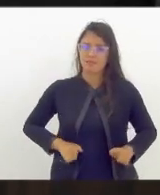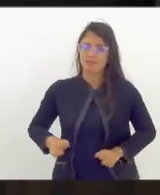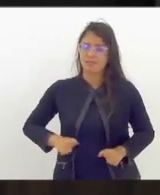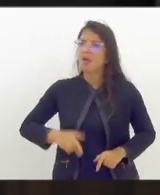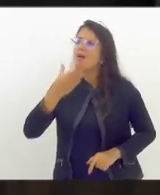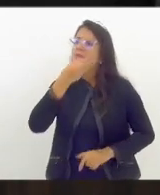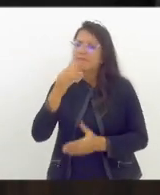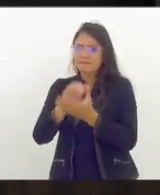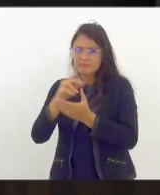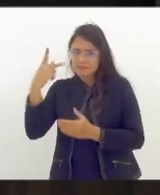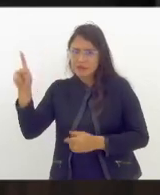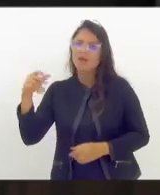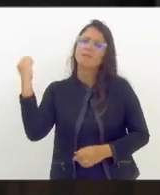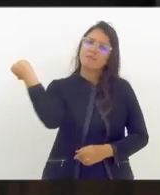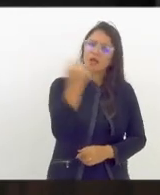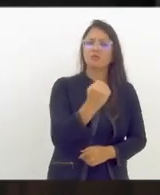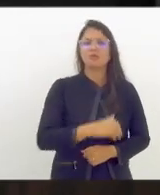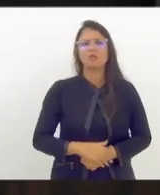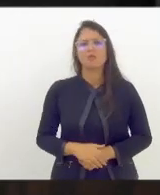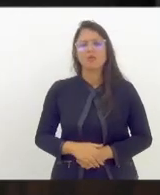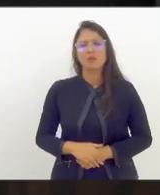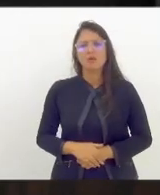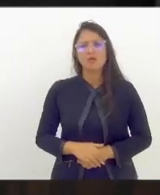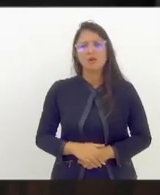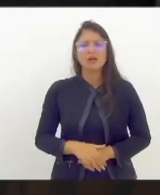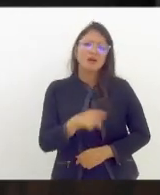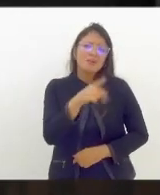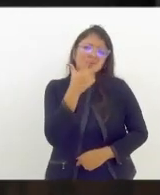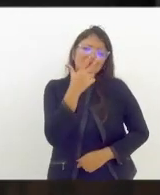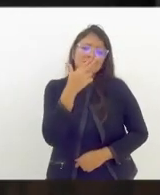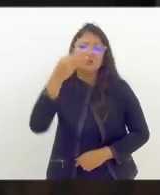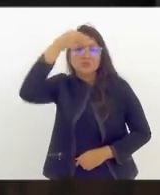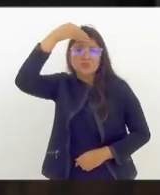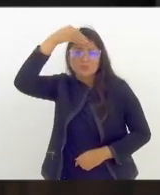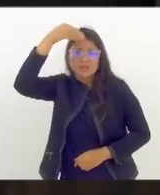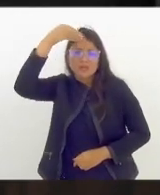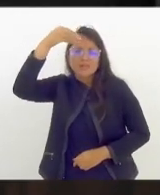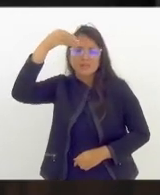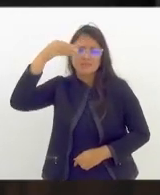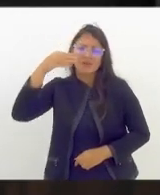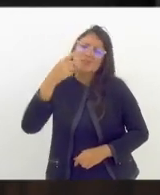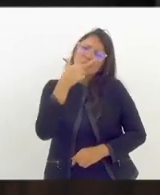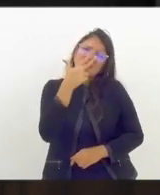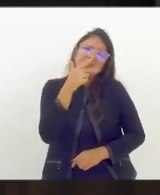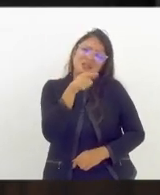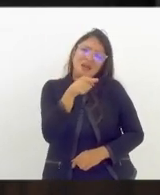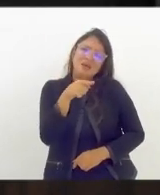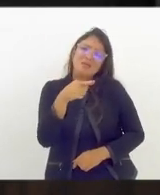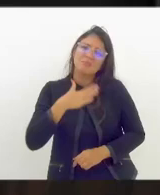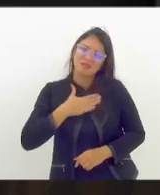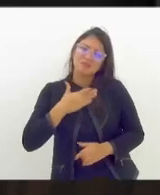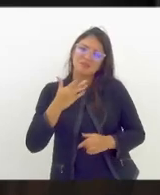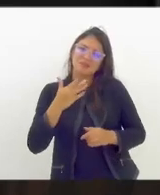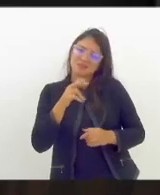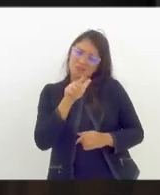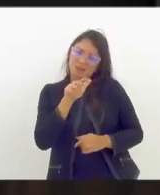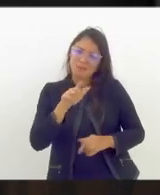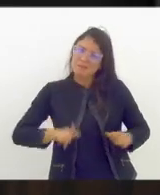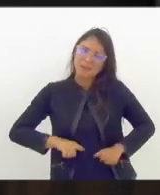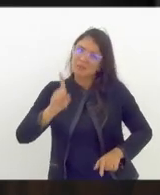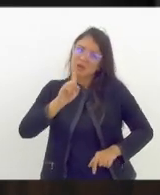Minha sobrinha, praticamente, porque eu a considerava uma irmã, ela tinha 6 meses quando o pai dela matou a mãe